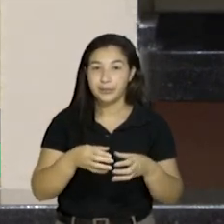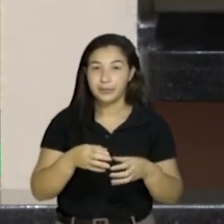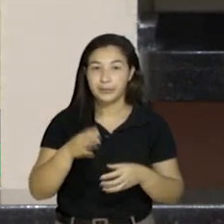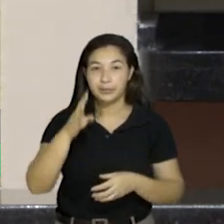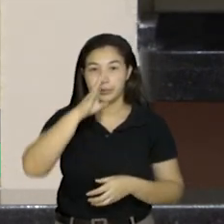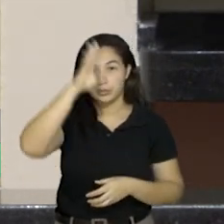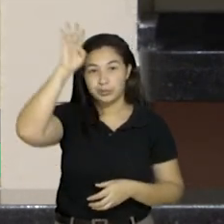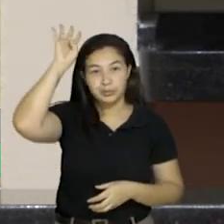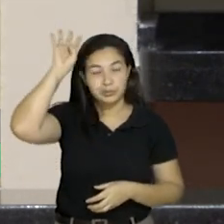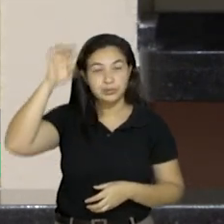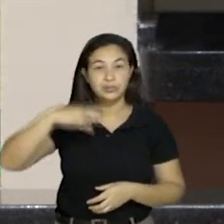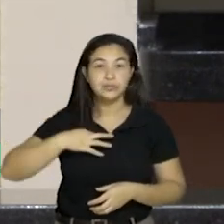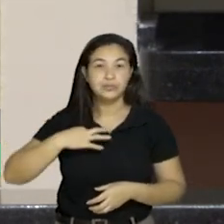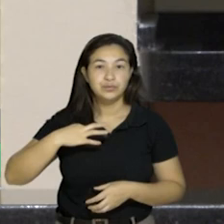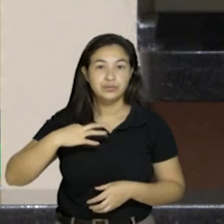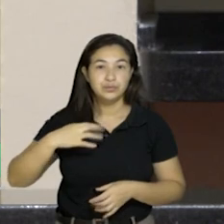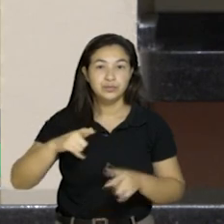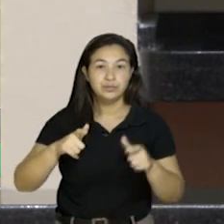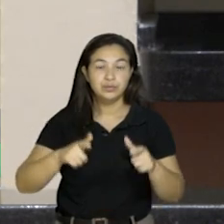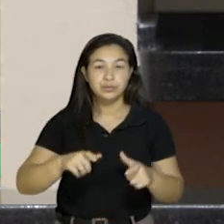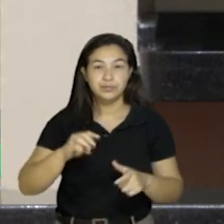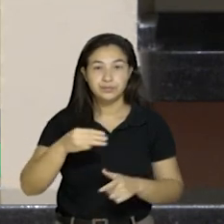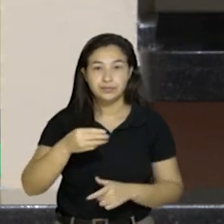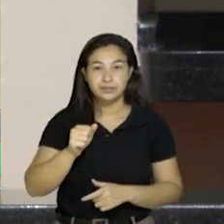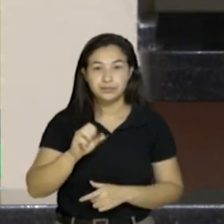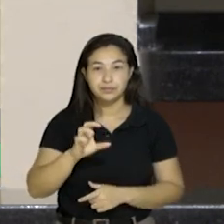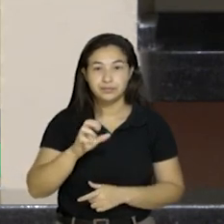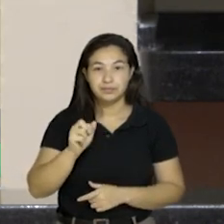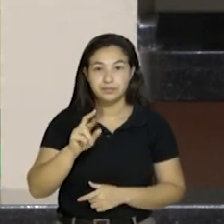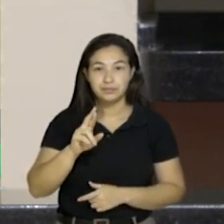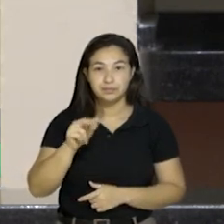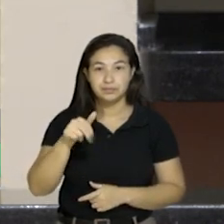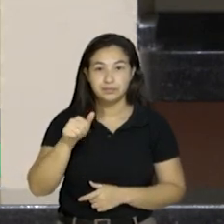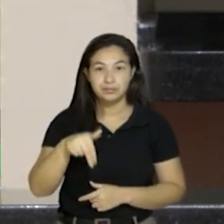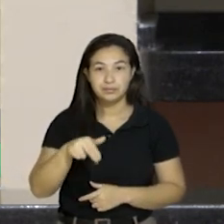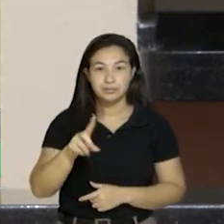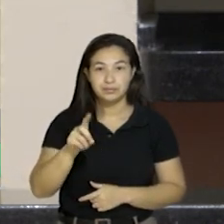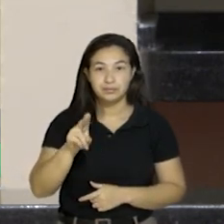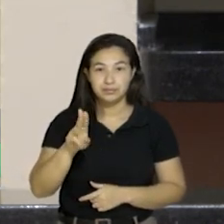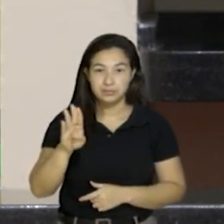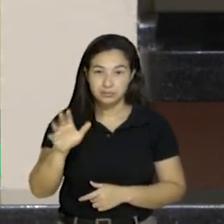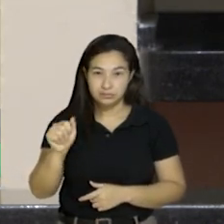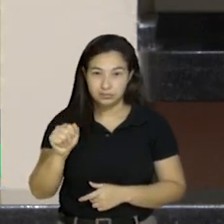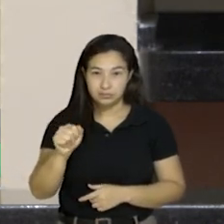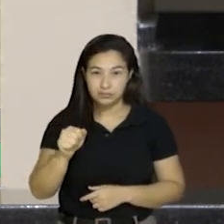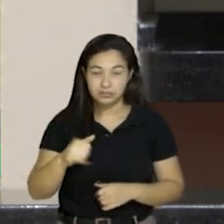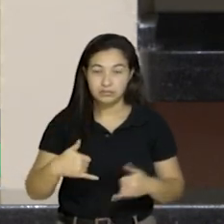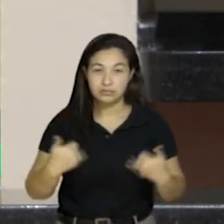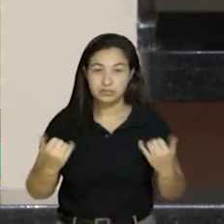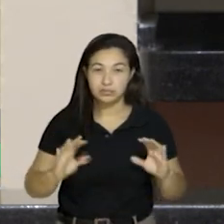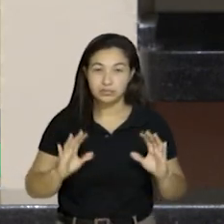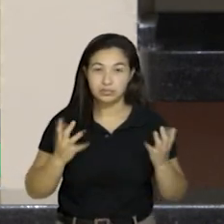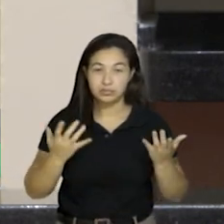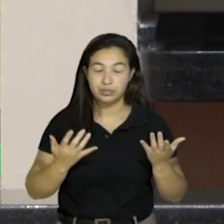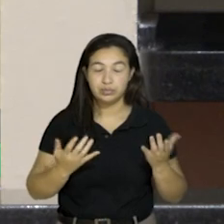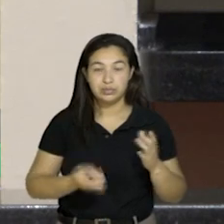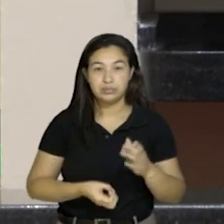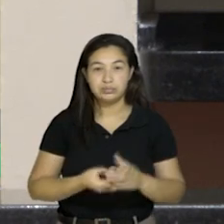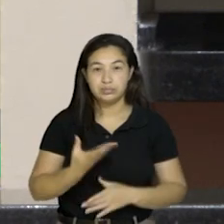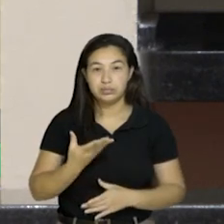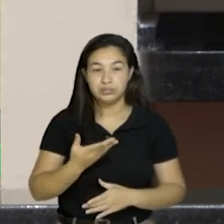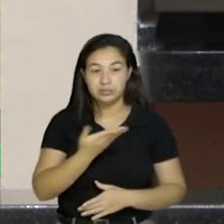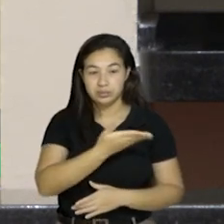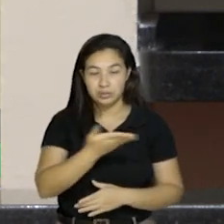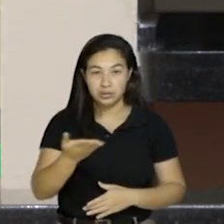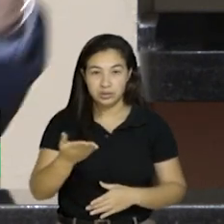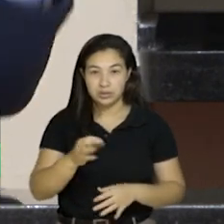voluntários de massa munduba pela passagem do aniversário de fundação da referida entidade